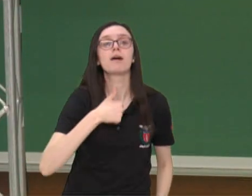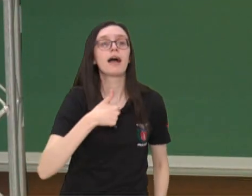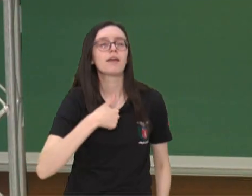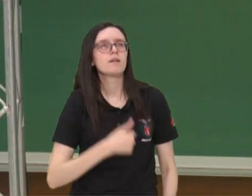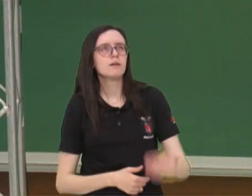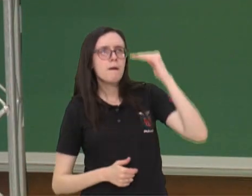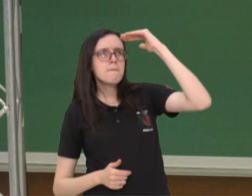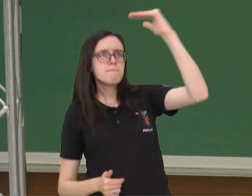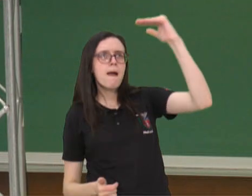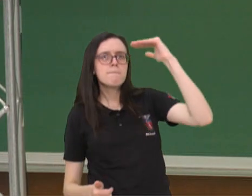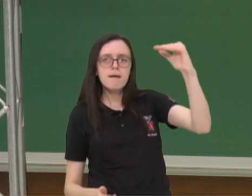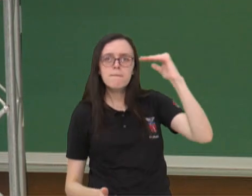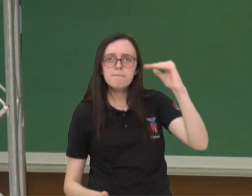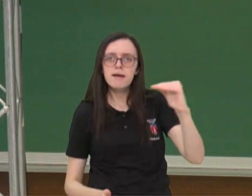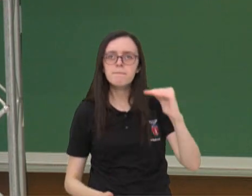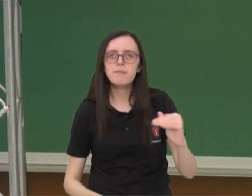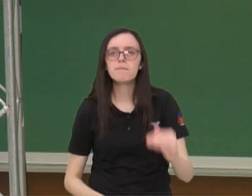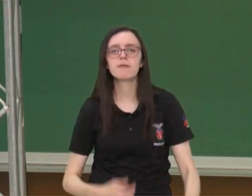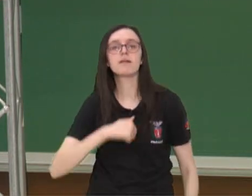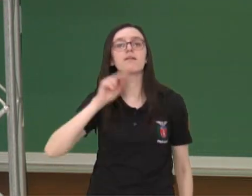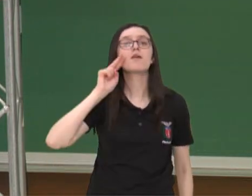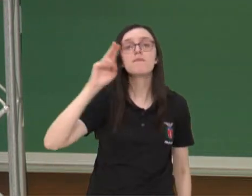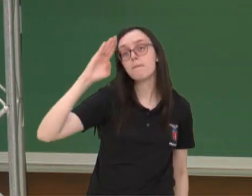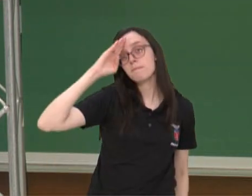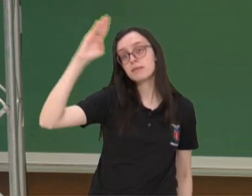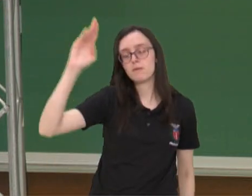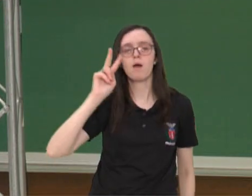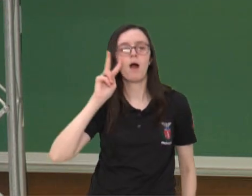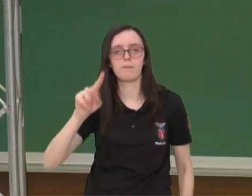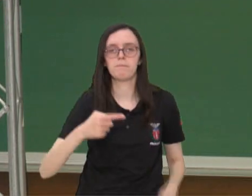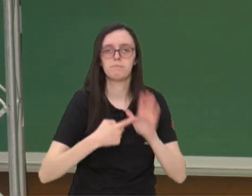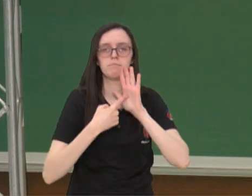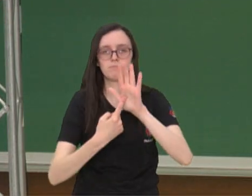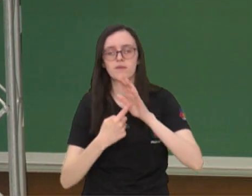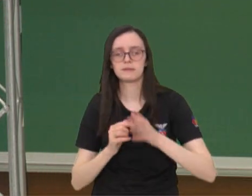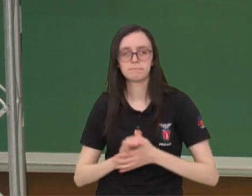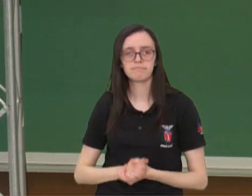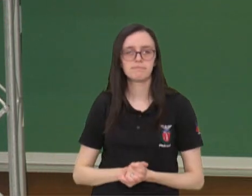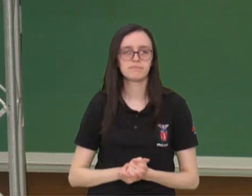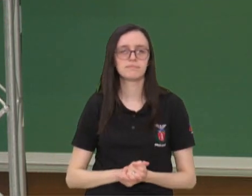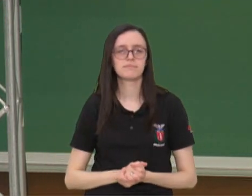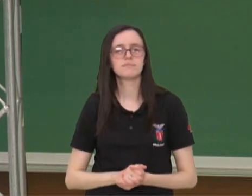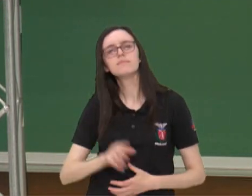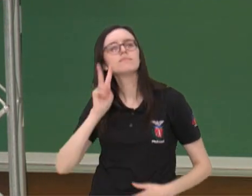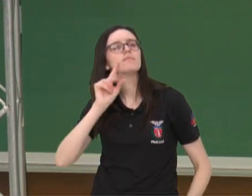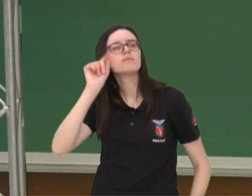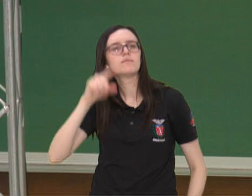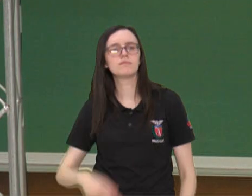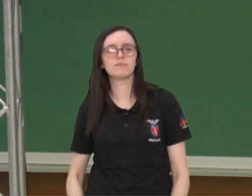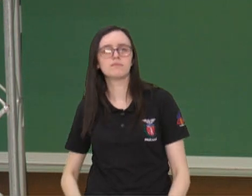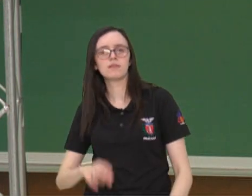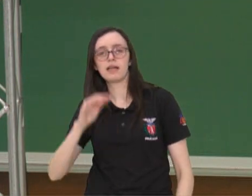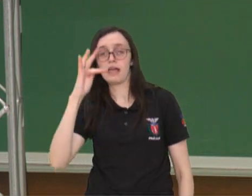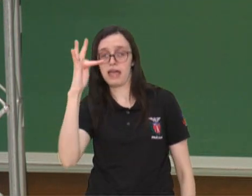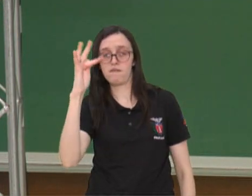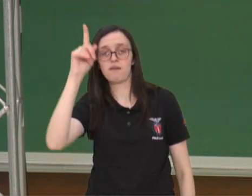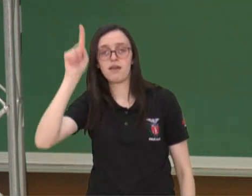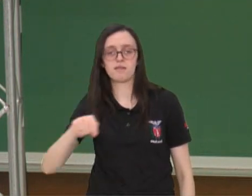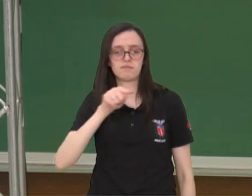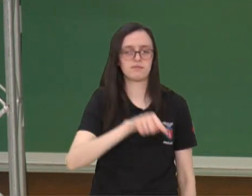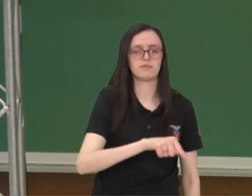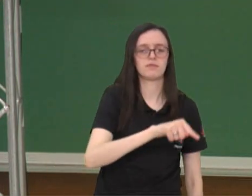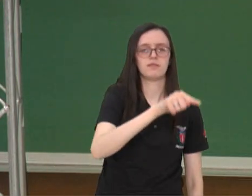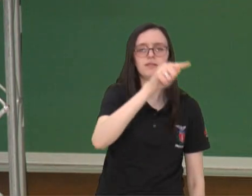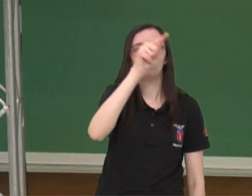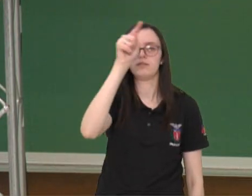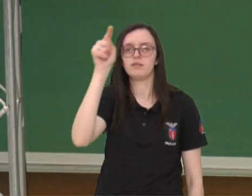tela aqui os principais pontos. Olha só a nossa função f. A nossa função f é